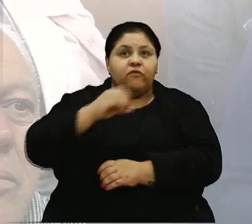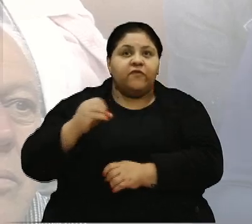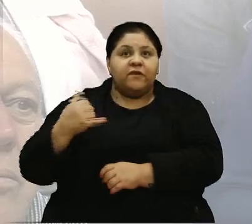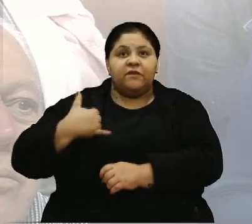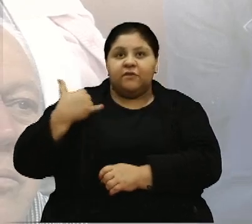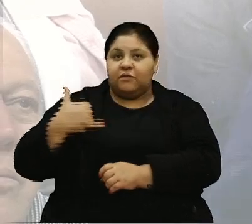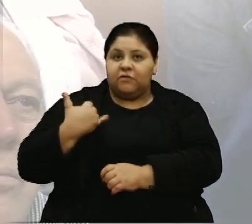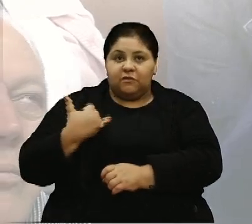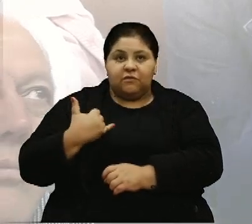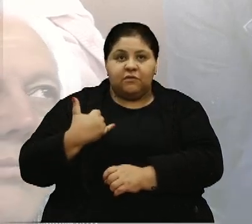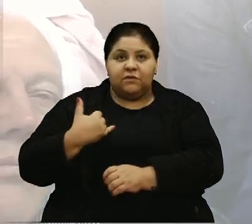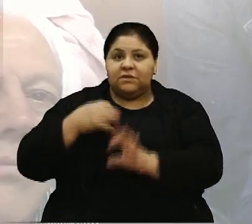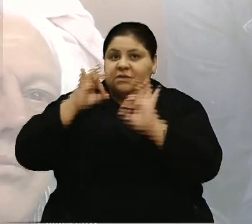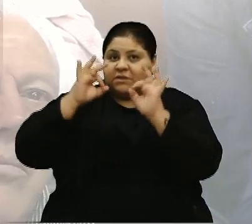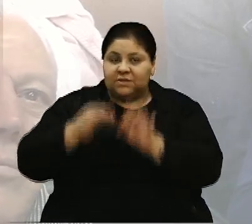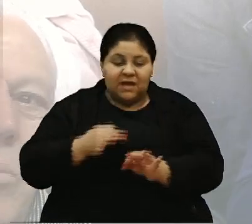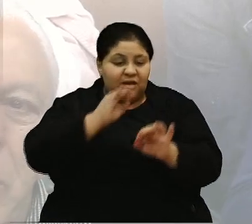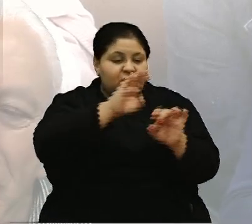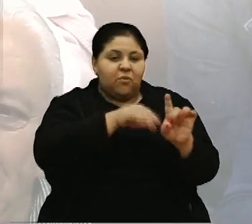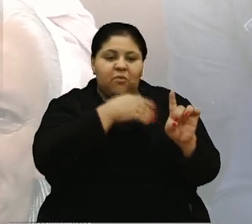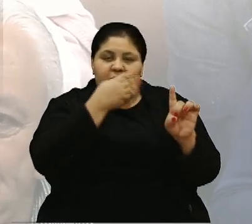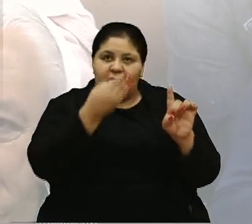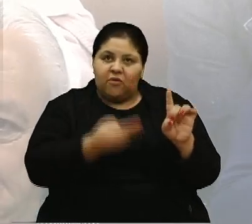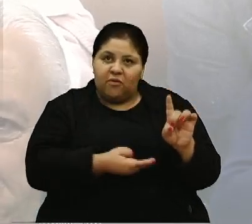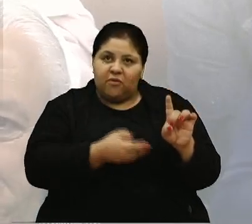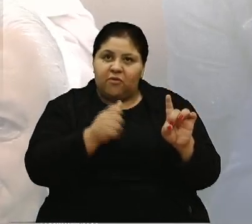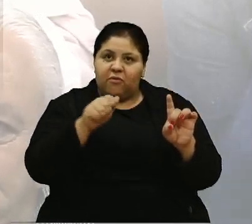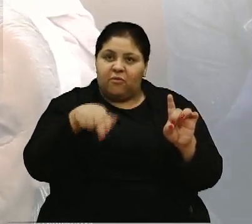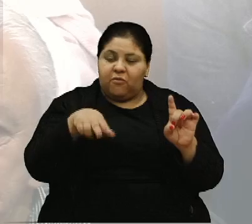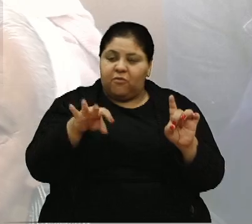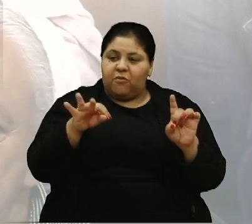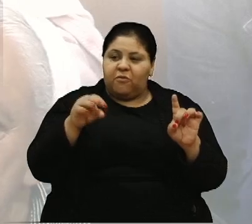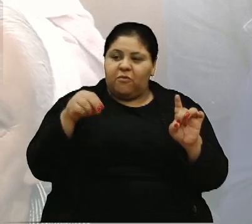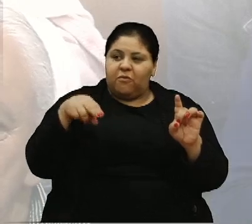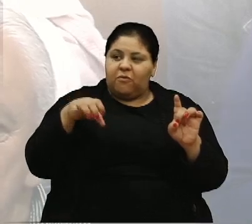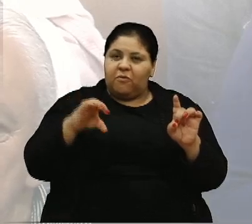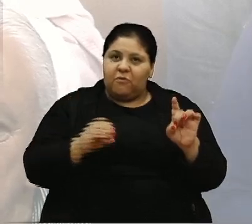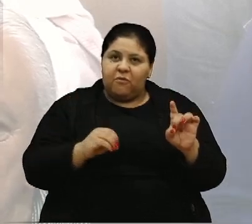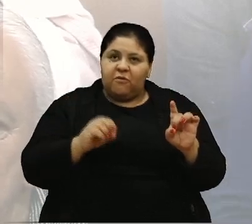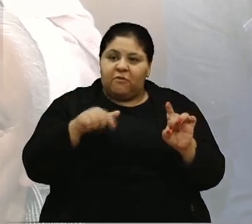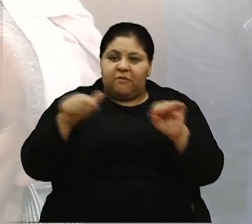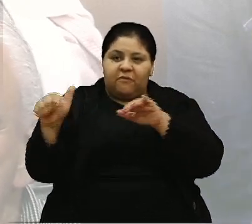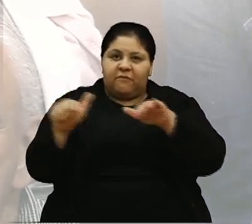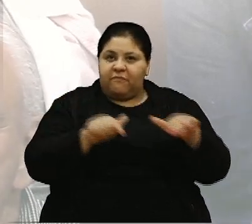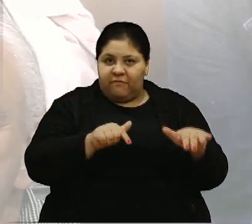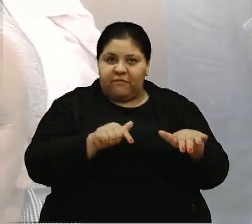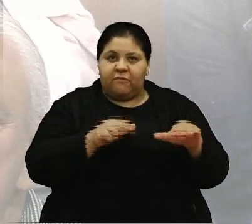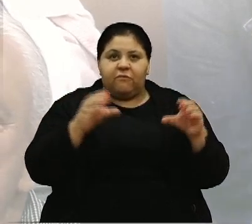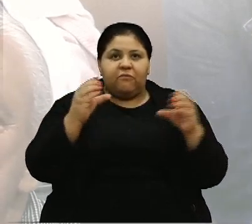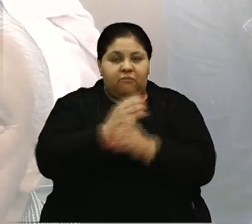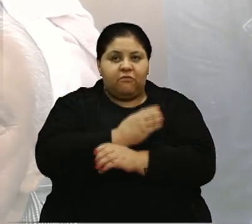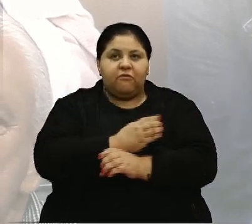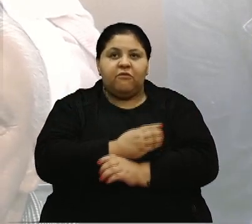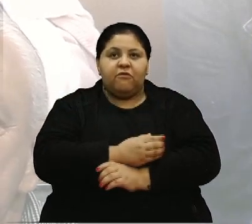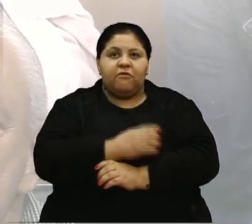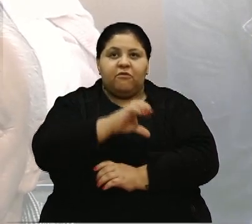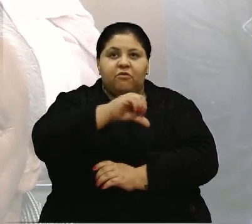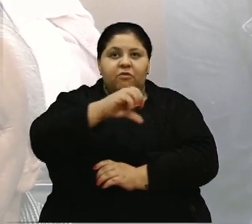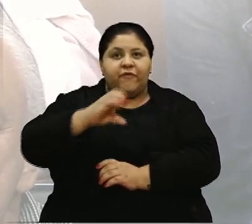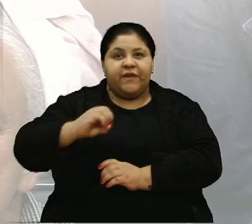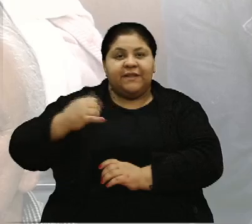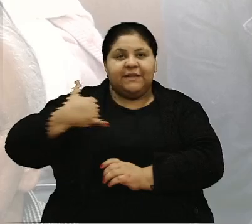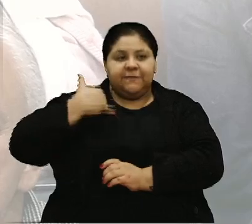nada mais justo que a gente fazer essa homenagem ao seu Antônio Silvino Perassolo nessa semana, a qual ele estaria completando 90